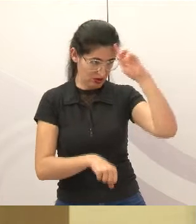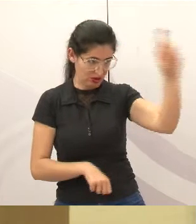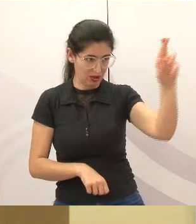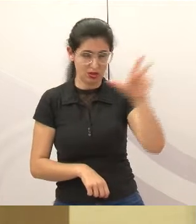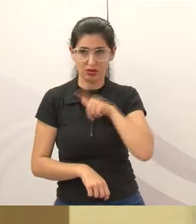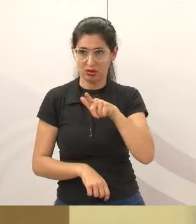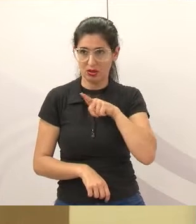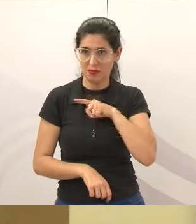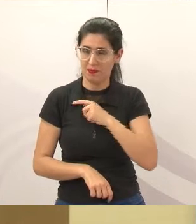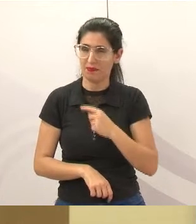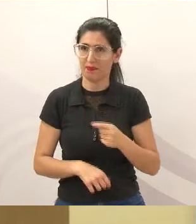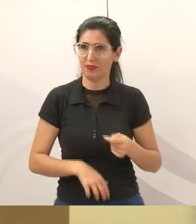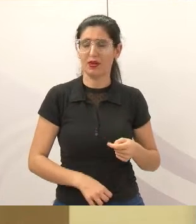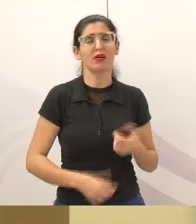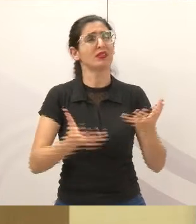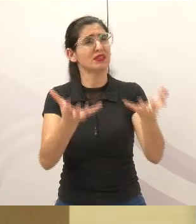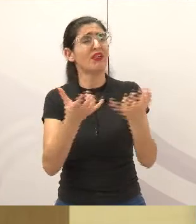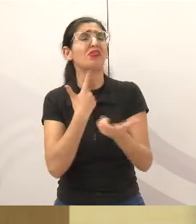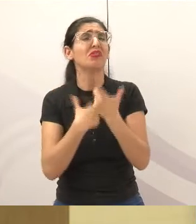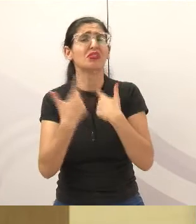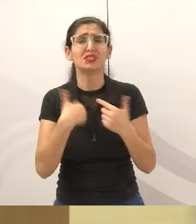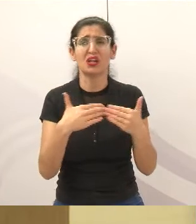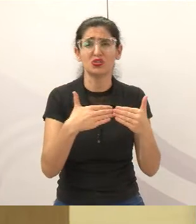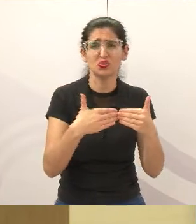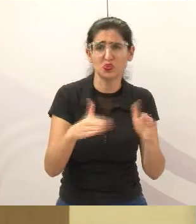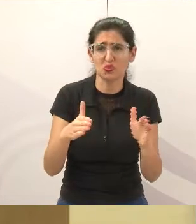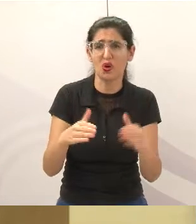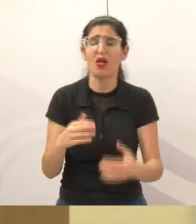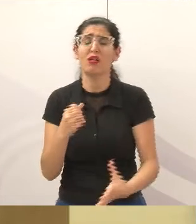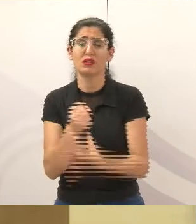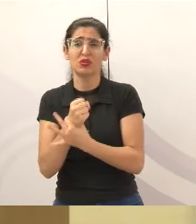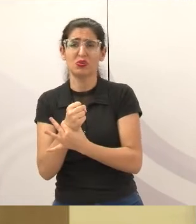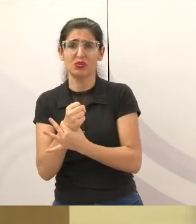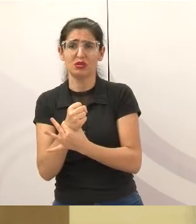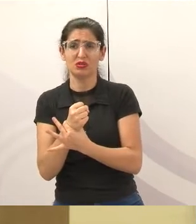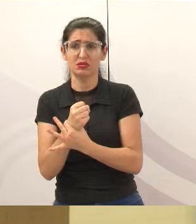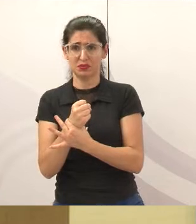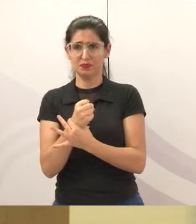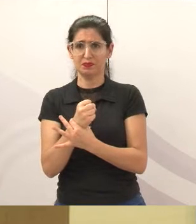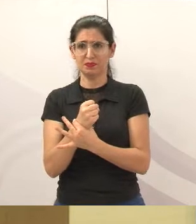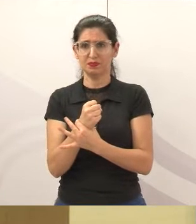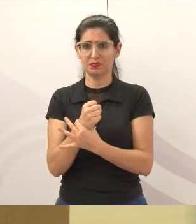porque não pensar em abrir o comércio com toda a segurança possível.